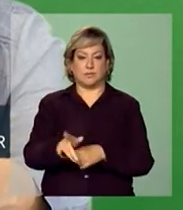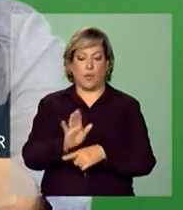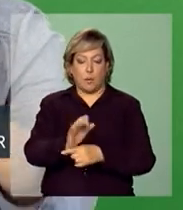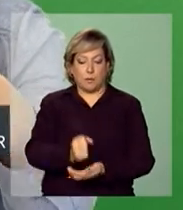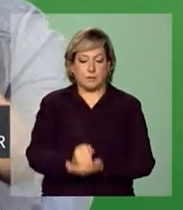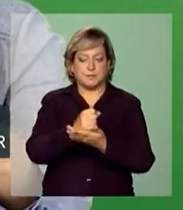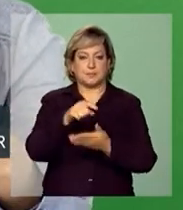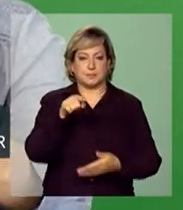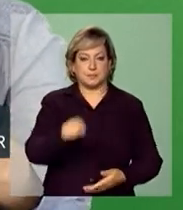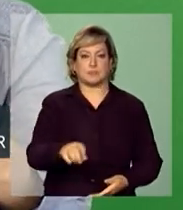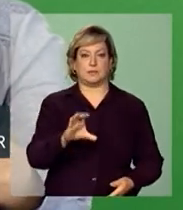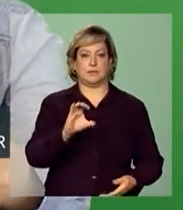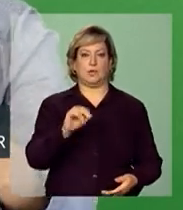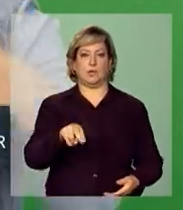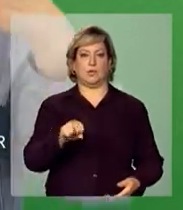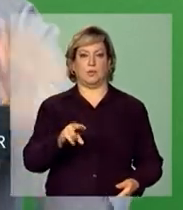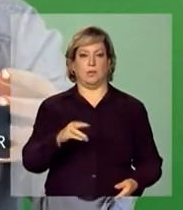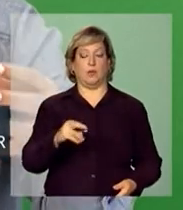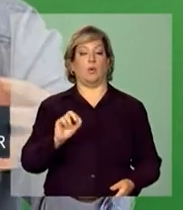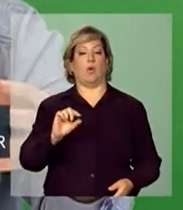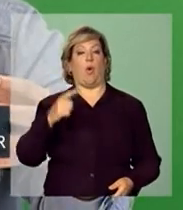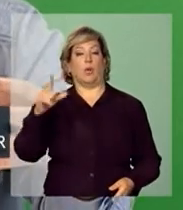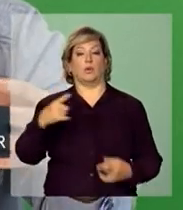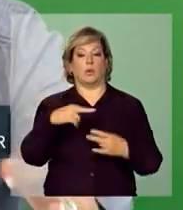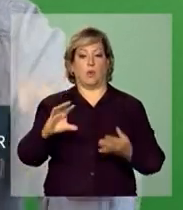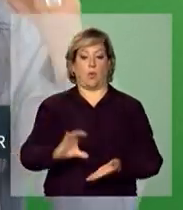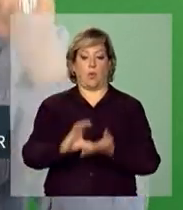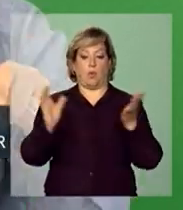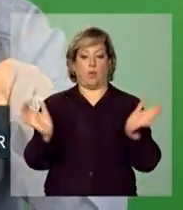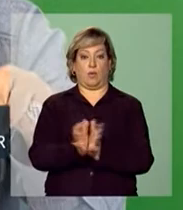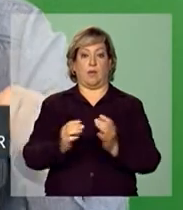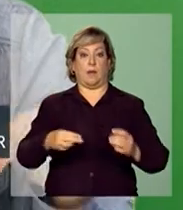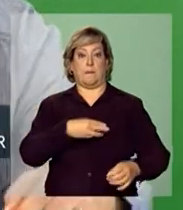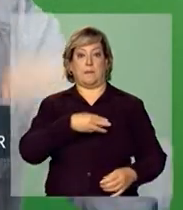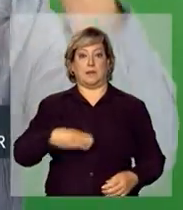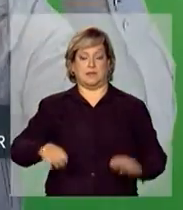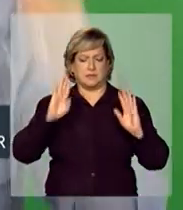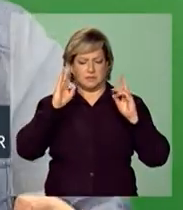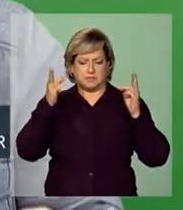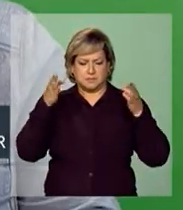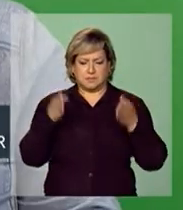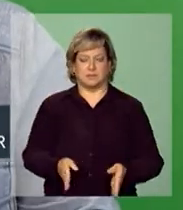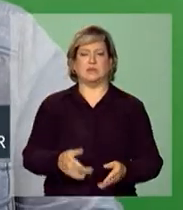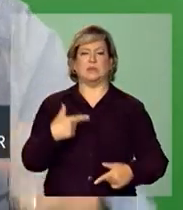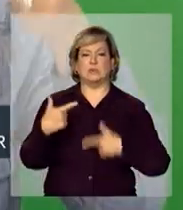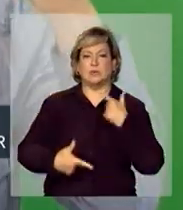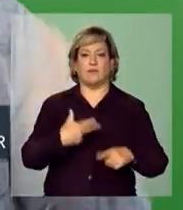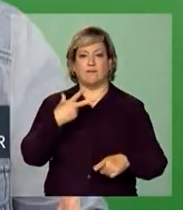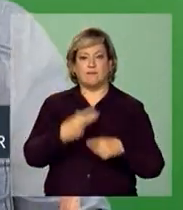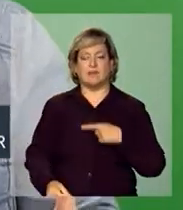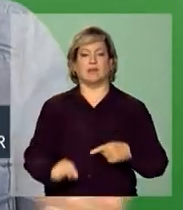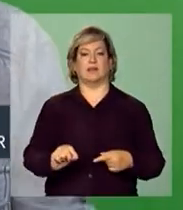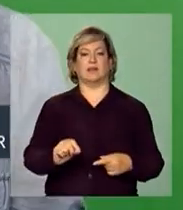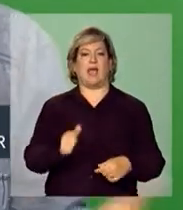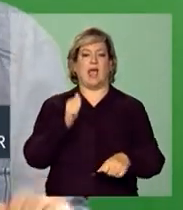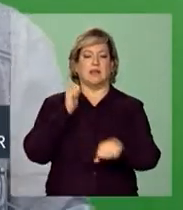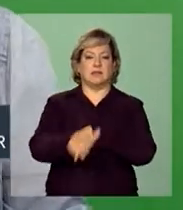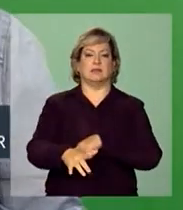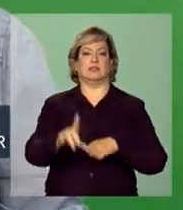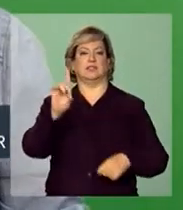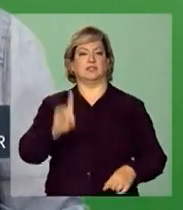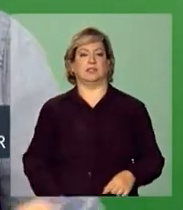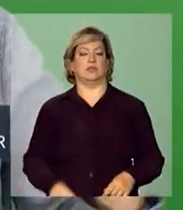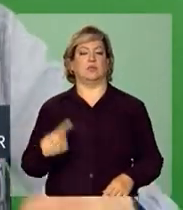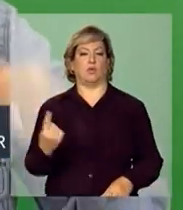do Consumidor uma outra coisa é um conselho de ministros priorizar o combate a violação de direitos